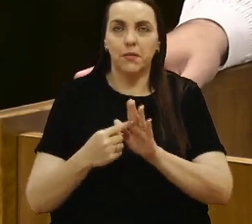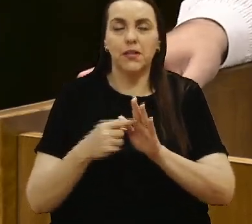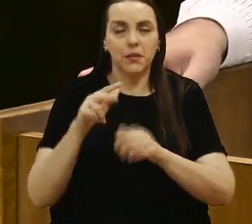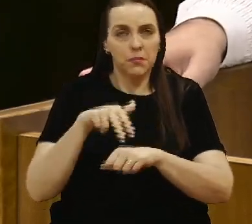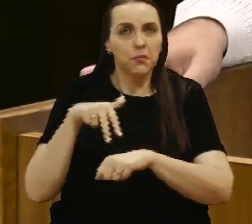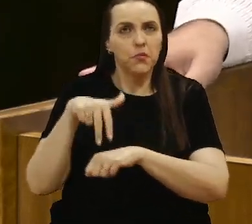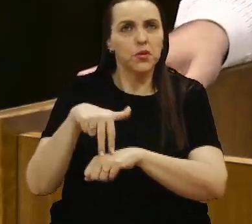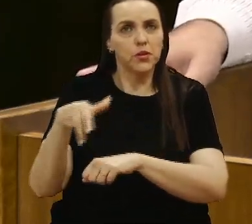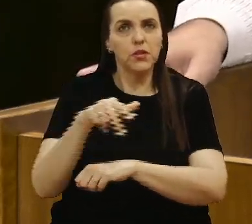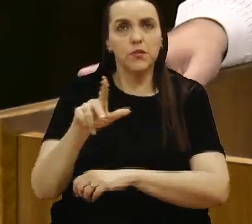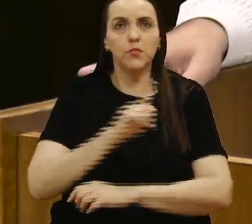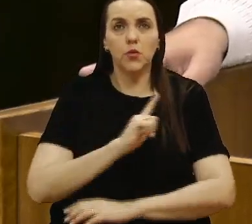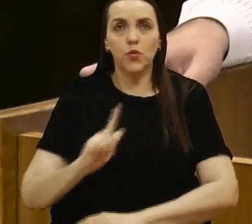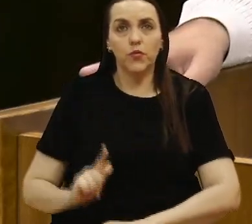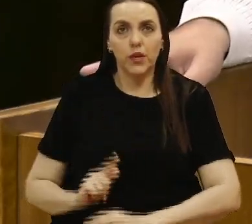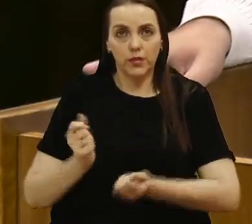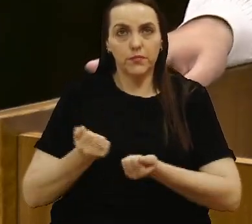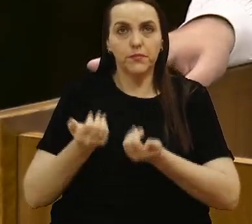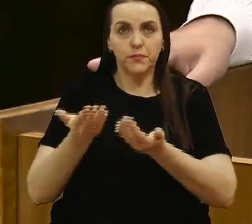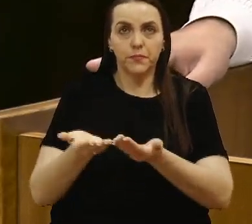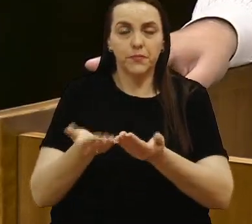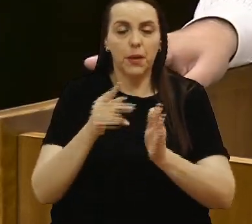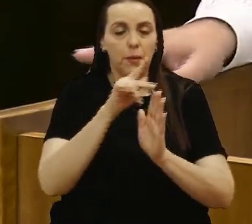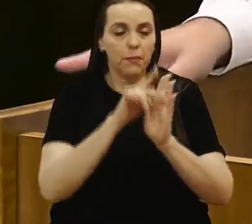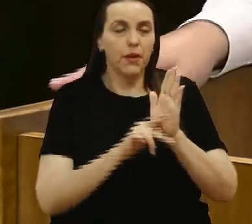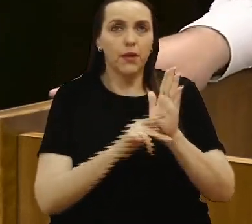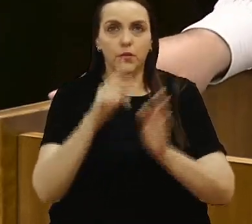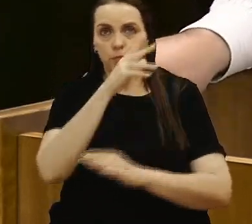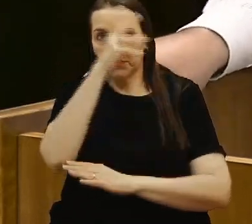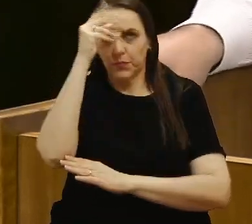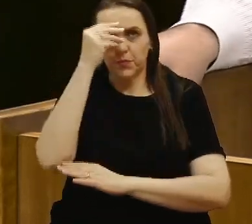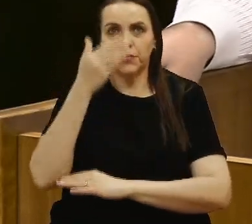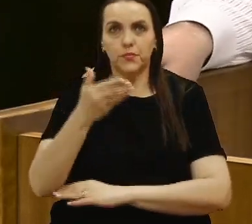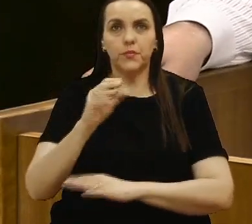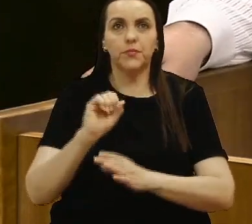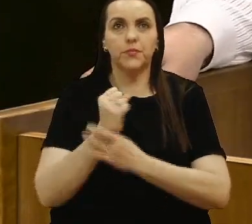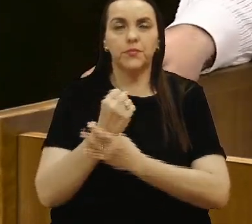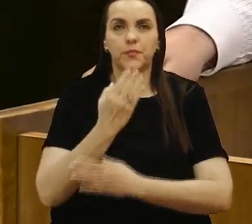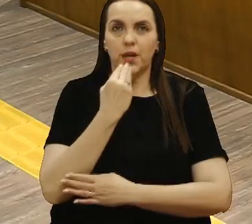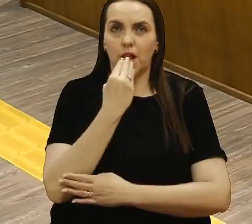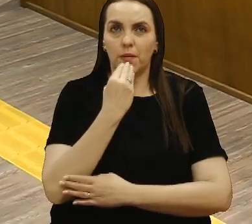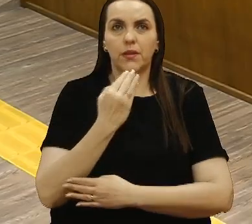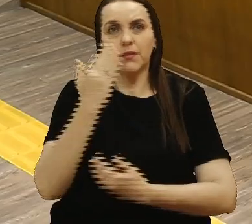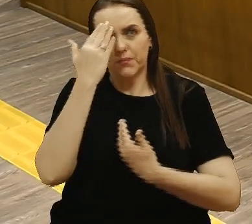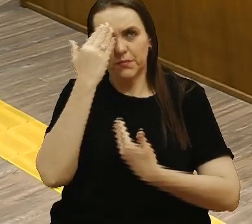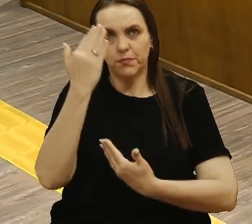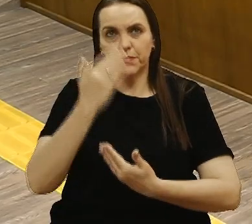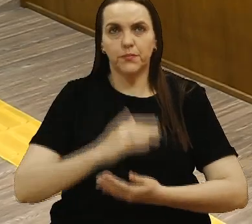do governo de ter mandado esse plano municipal de segurança alimentar. Muito obrigado. Devolvo os trabalhos.